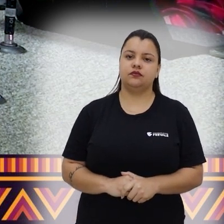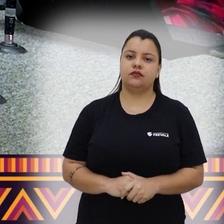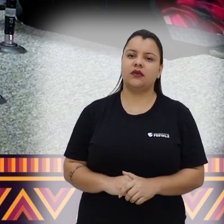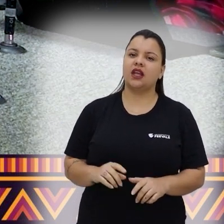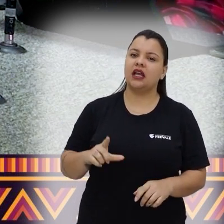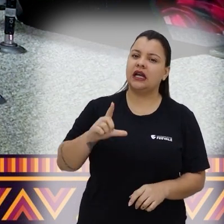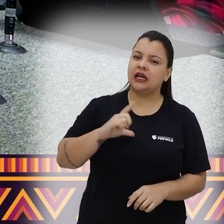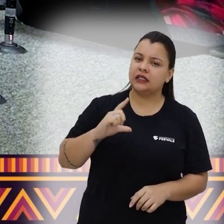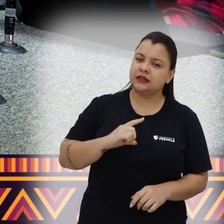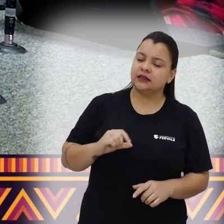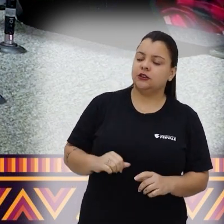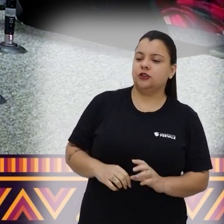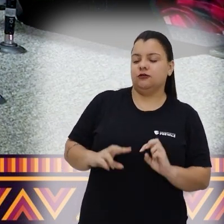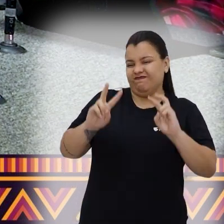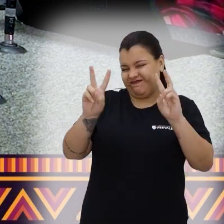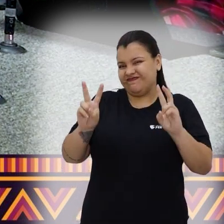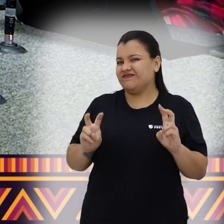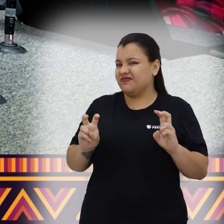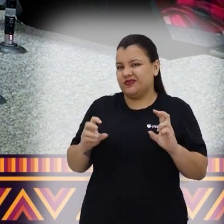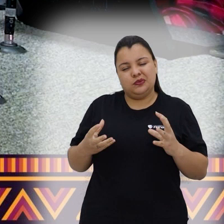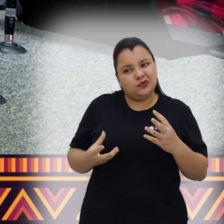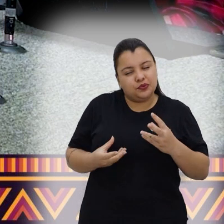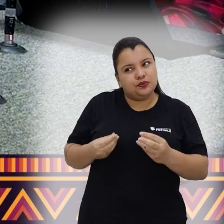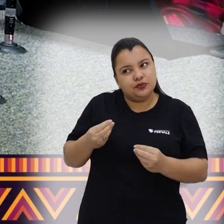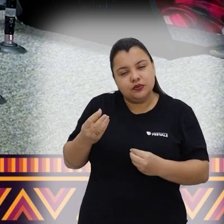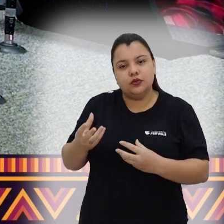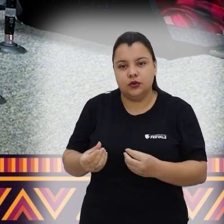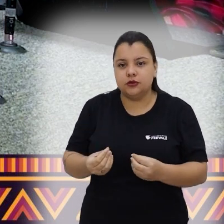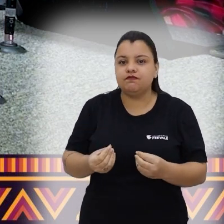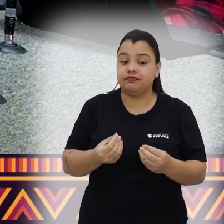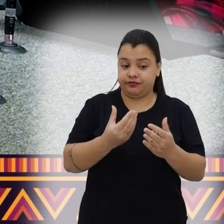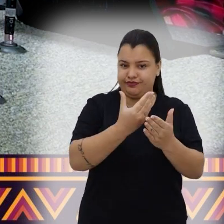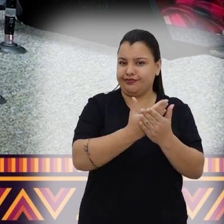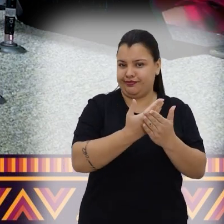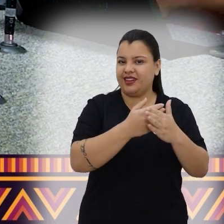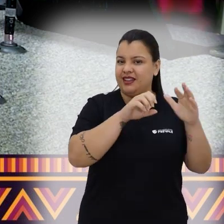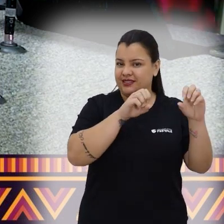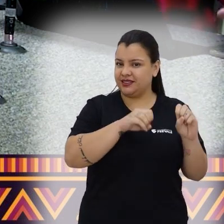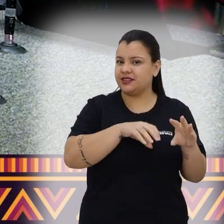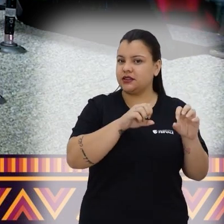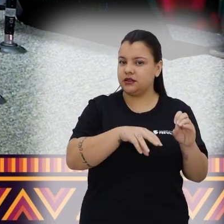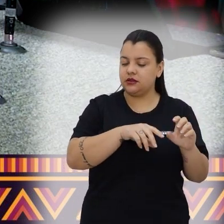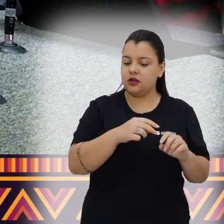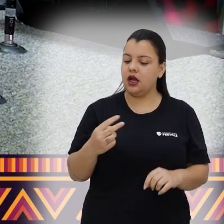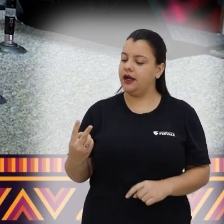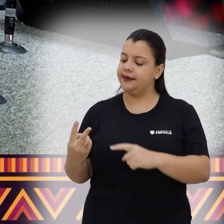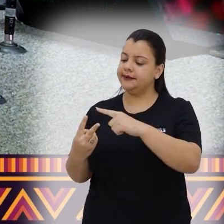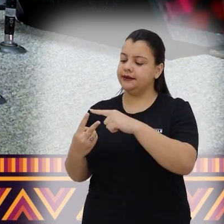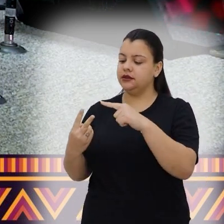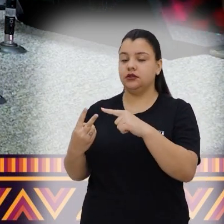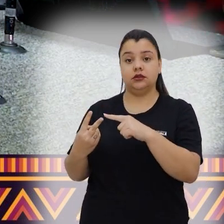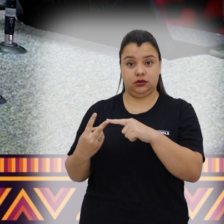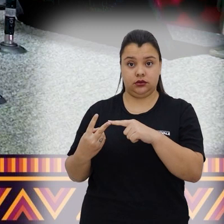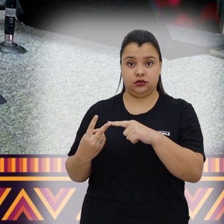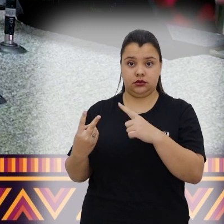Eu tenho trabalhado muito isso, assim, eu tenho trabalhado em sala de aula esses dois conceitos, o conceito de negritude